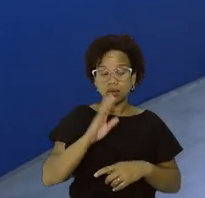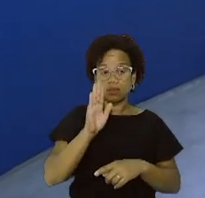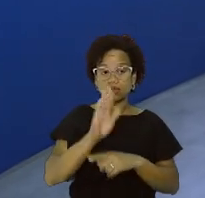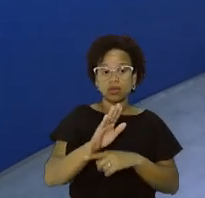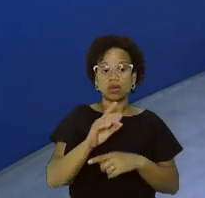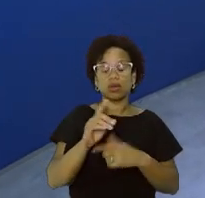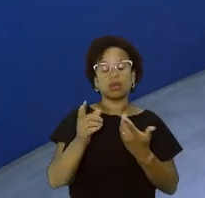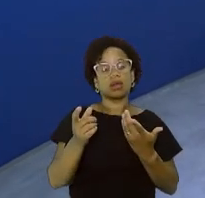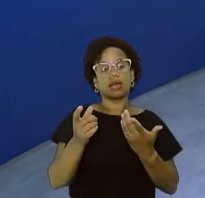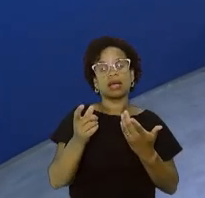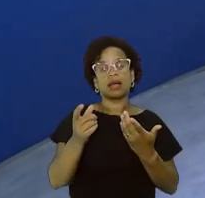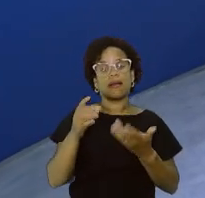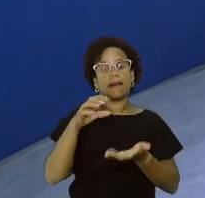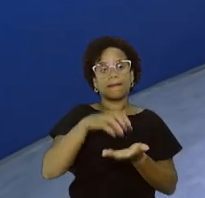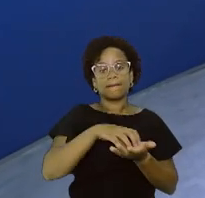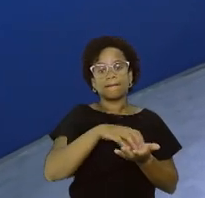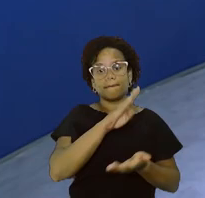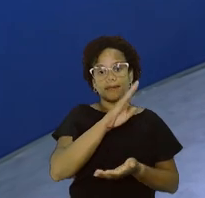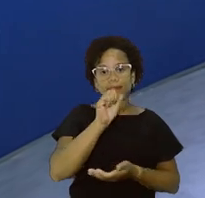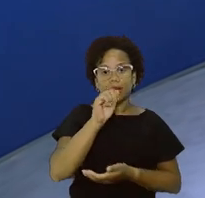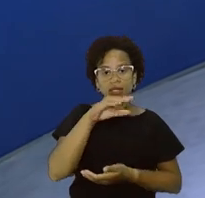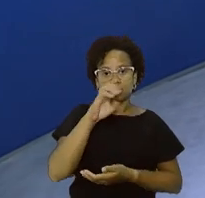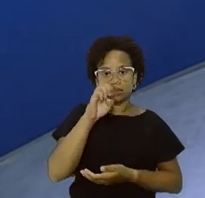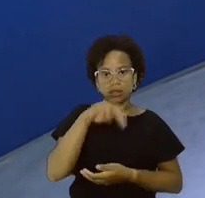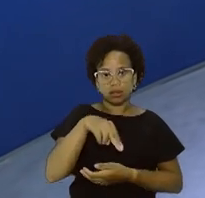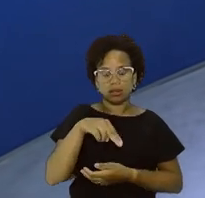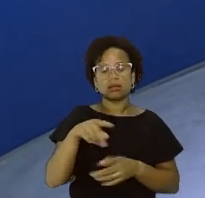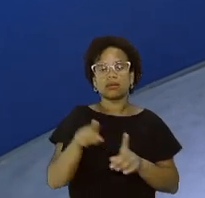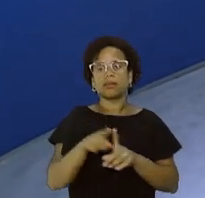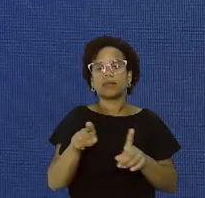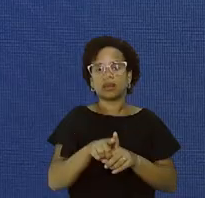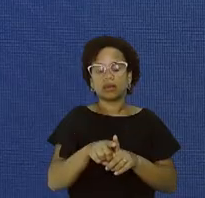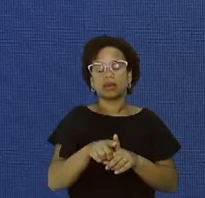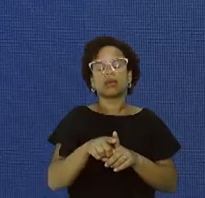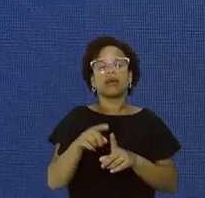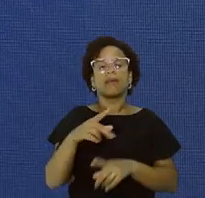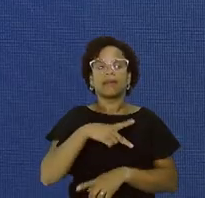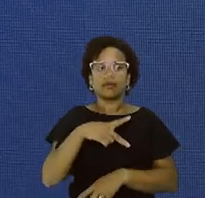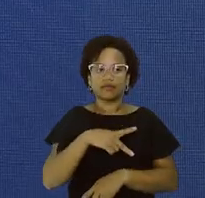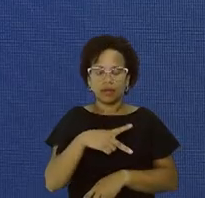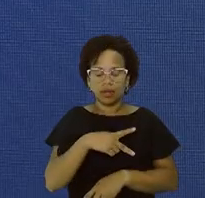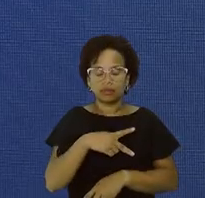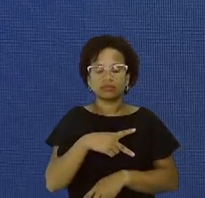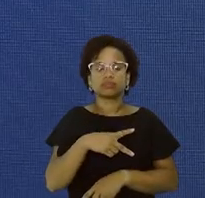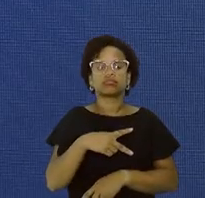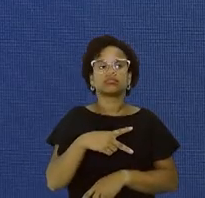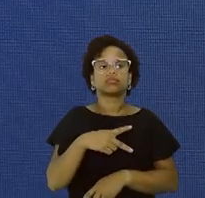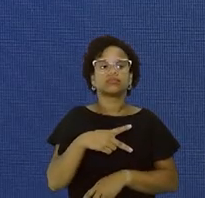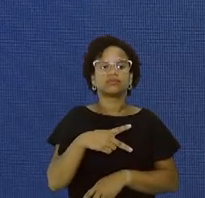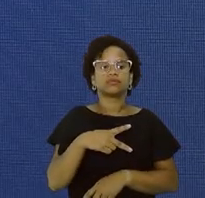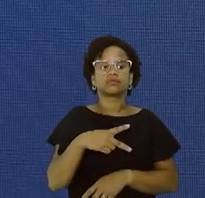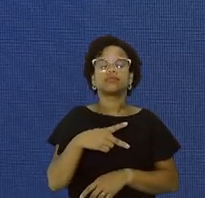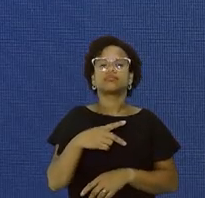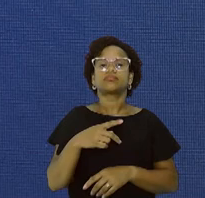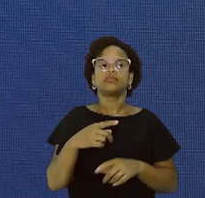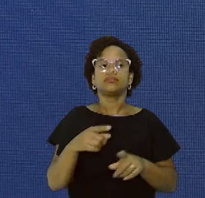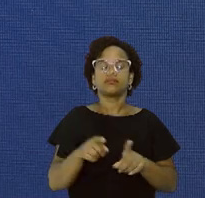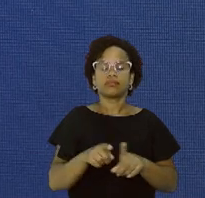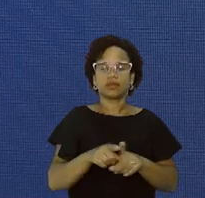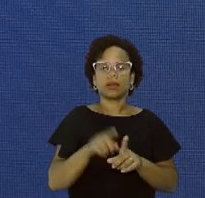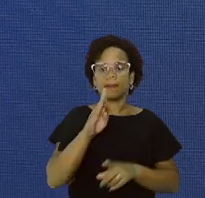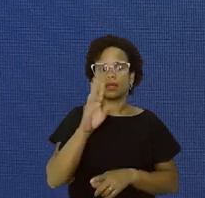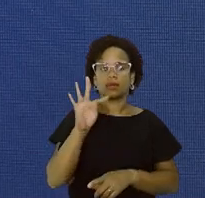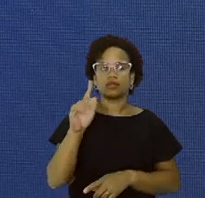assim a possibilidade de se protagonista um pouco nisso e acho tempo até a ver com essa visão que o próprio BTG tem